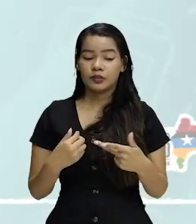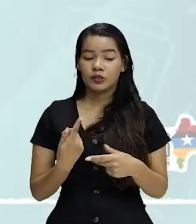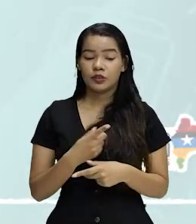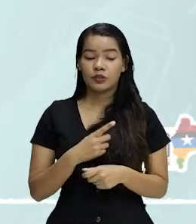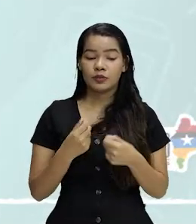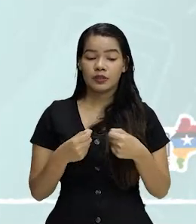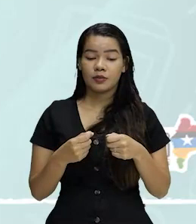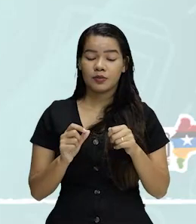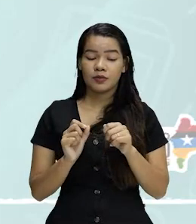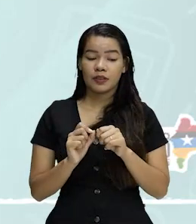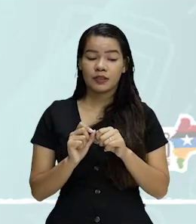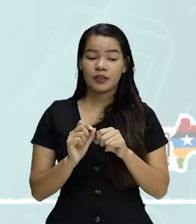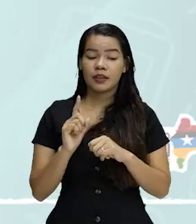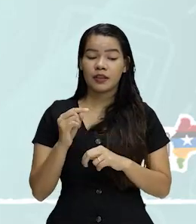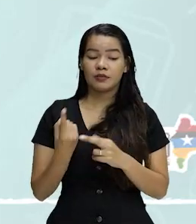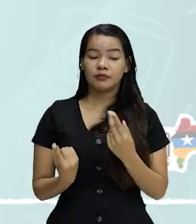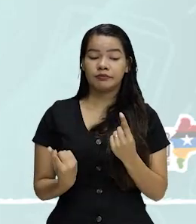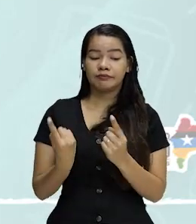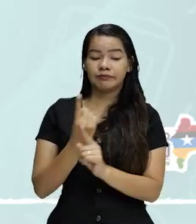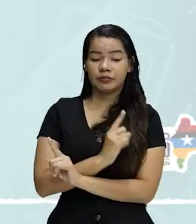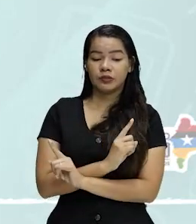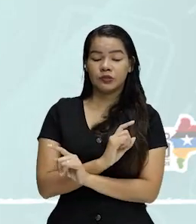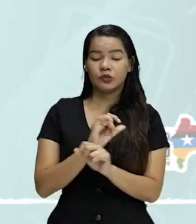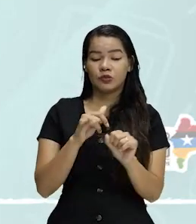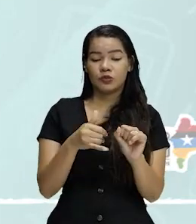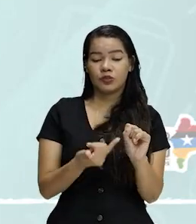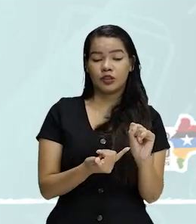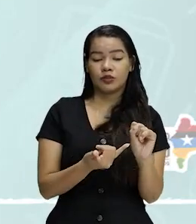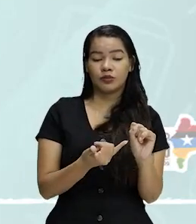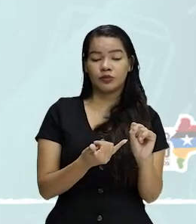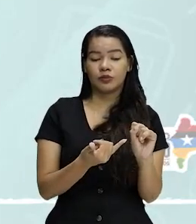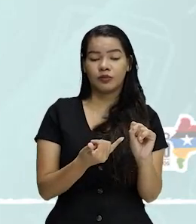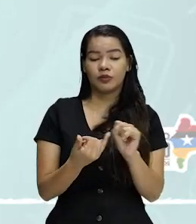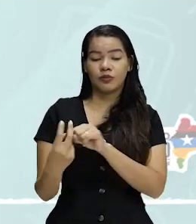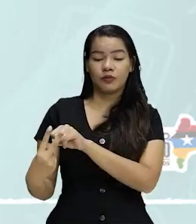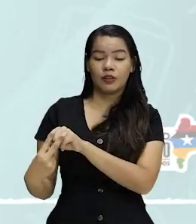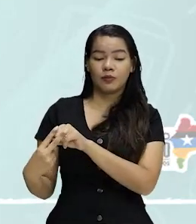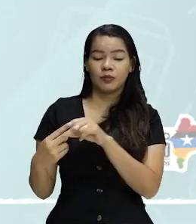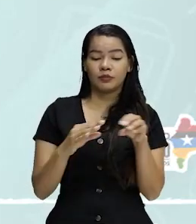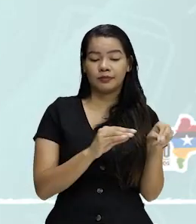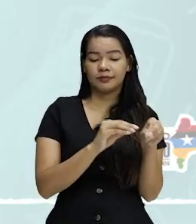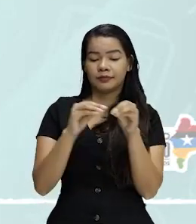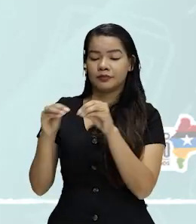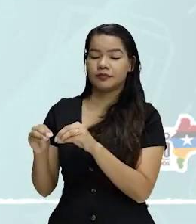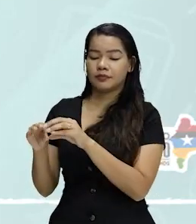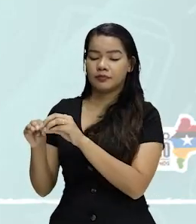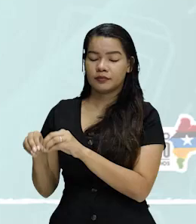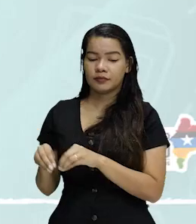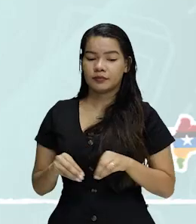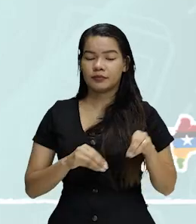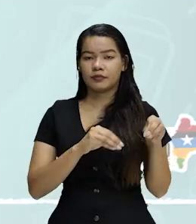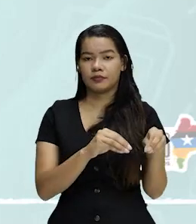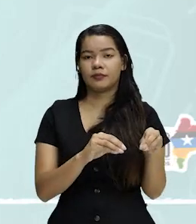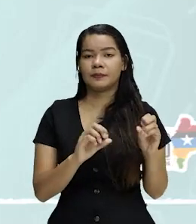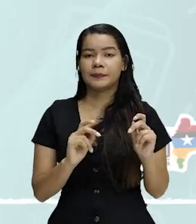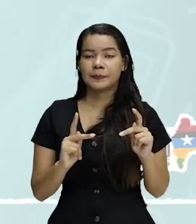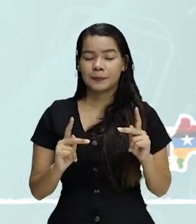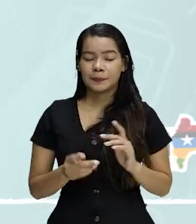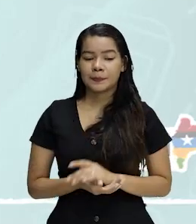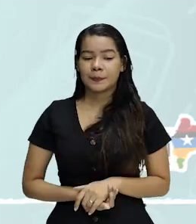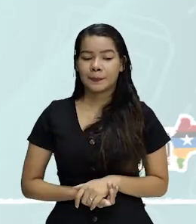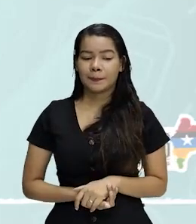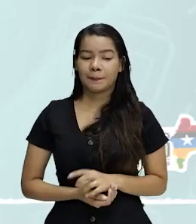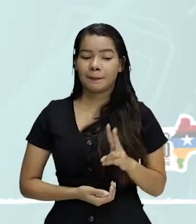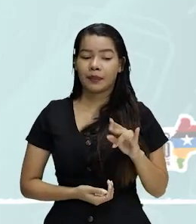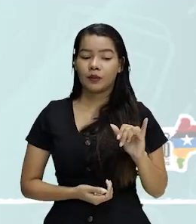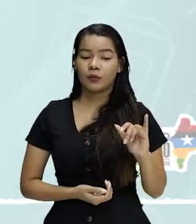é inverter a posição de sujeito e verbo auxiliar. Então, o verbo auxiliar vem para frente, sujeito vem depois.